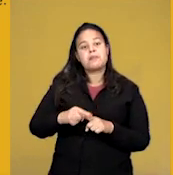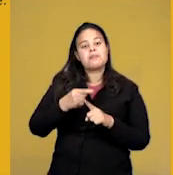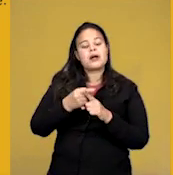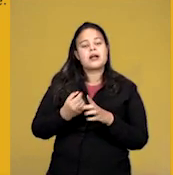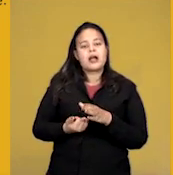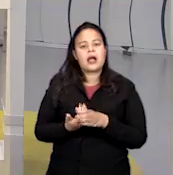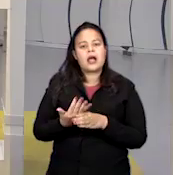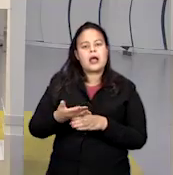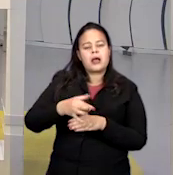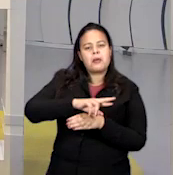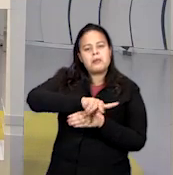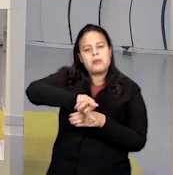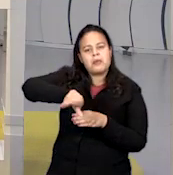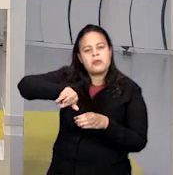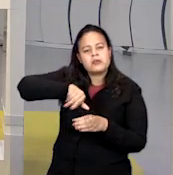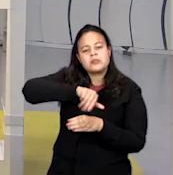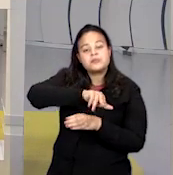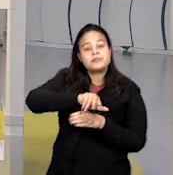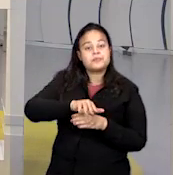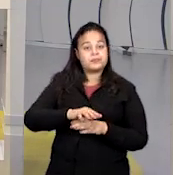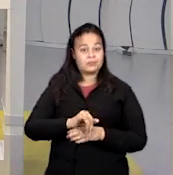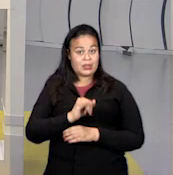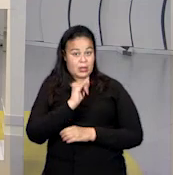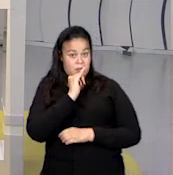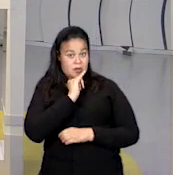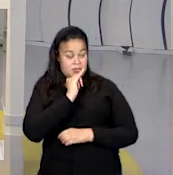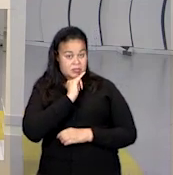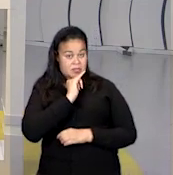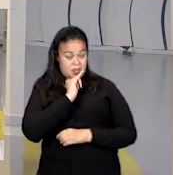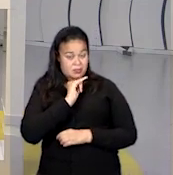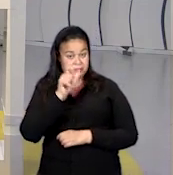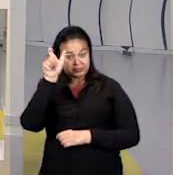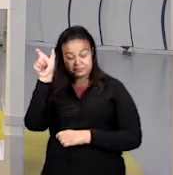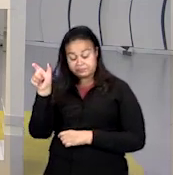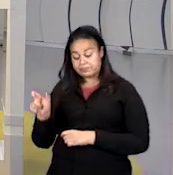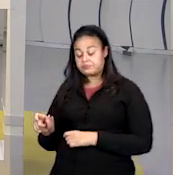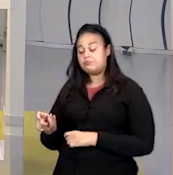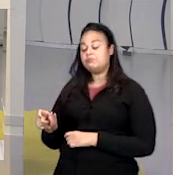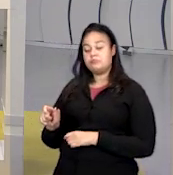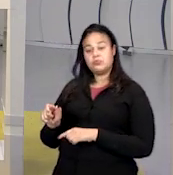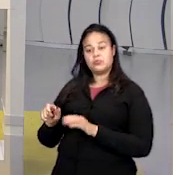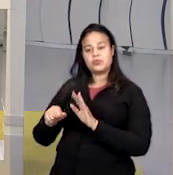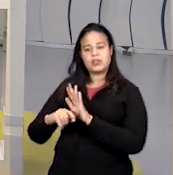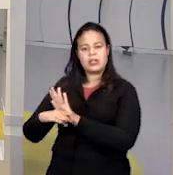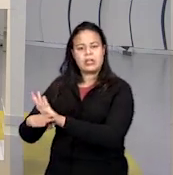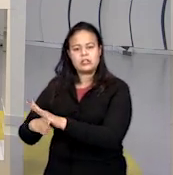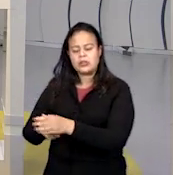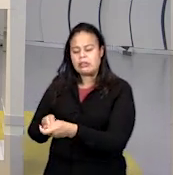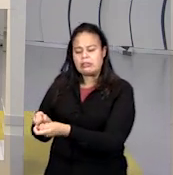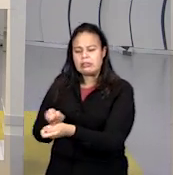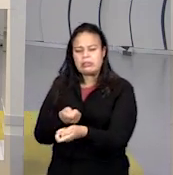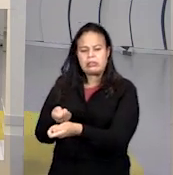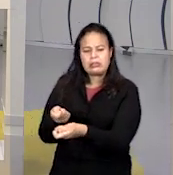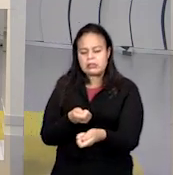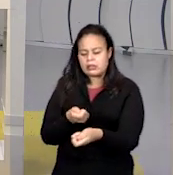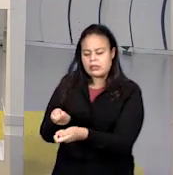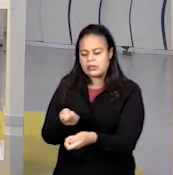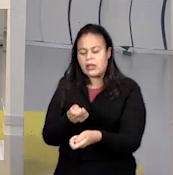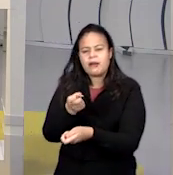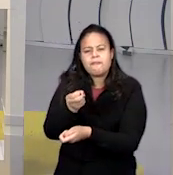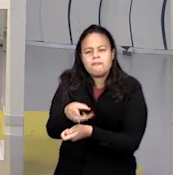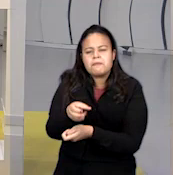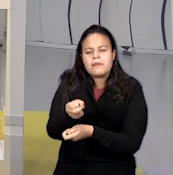Por exemplo, os defensivos agrícolas, né, que ajudam a eliminar pragas das